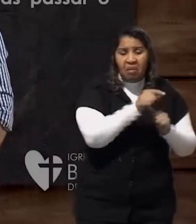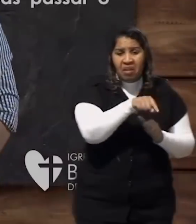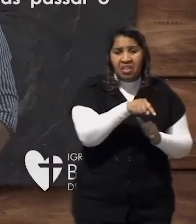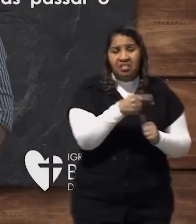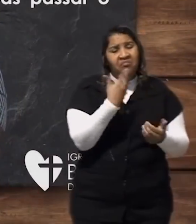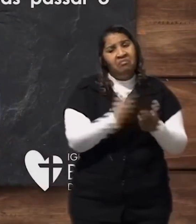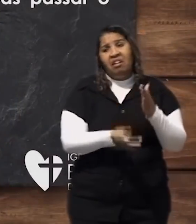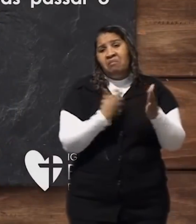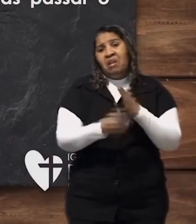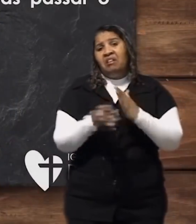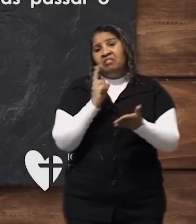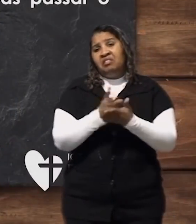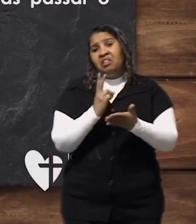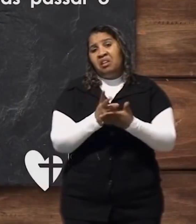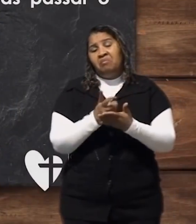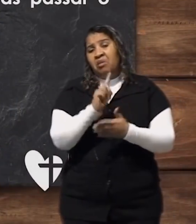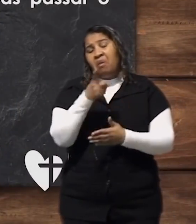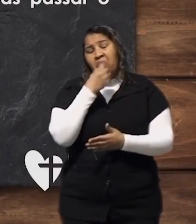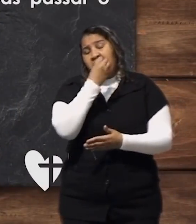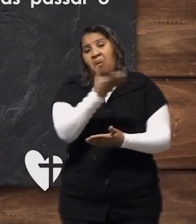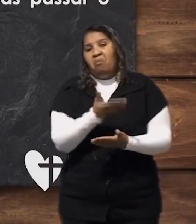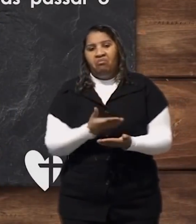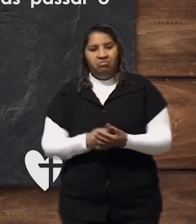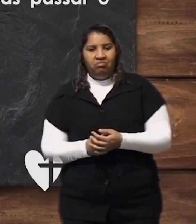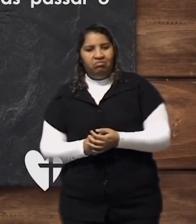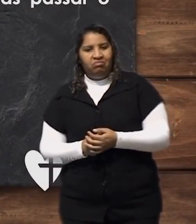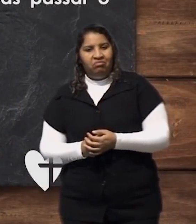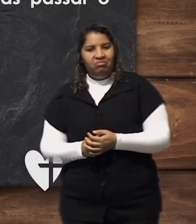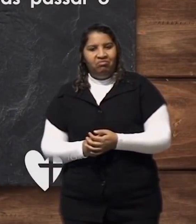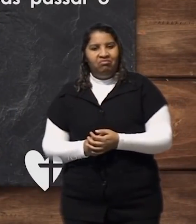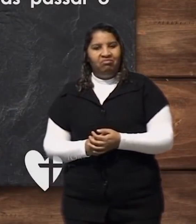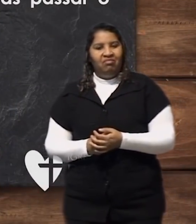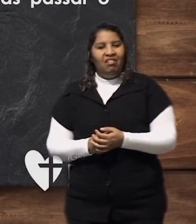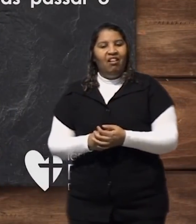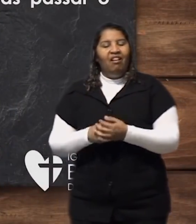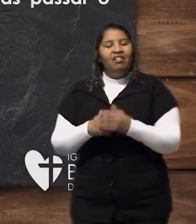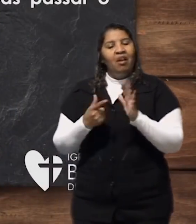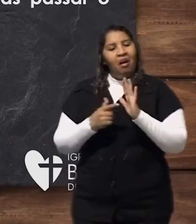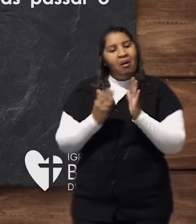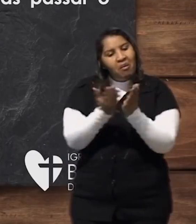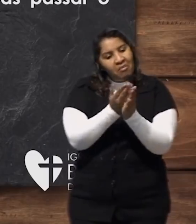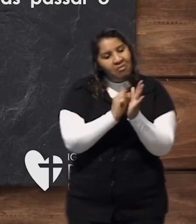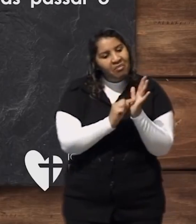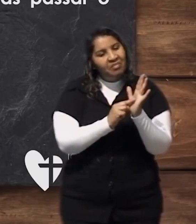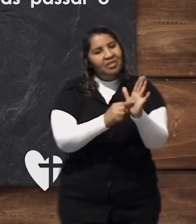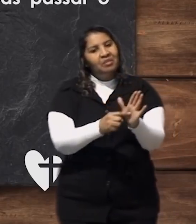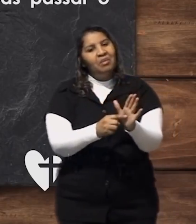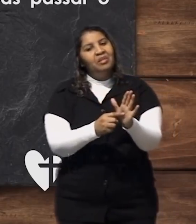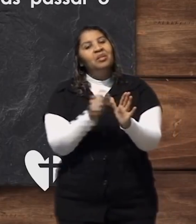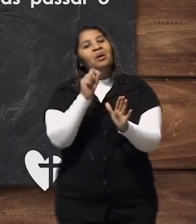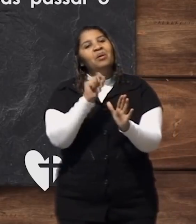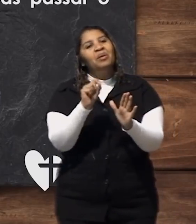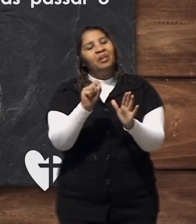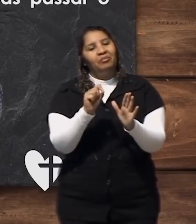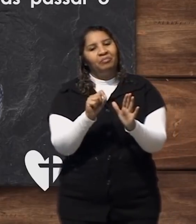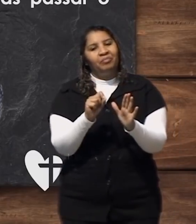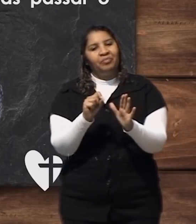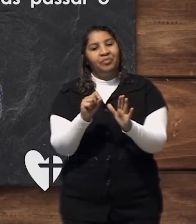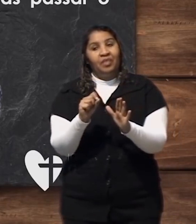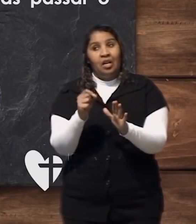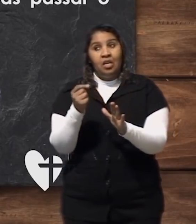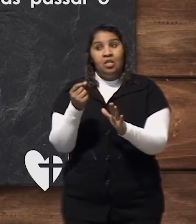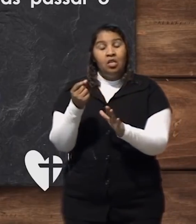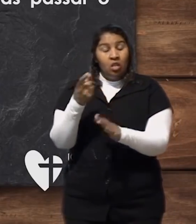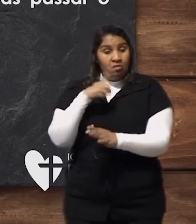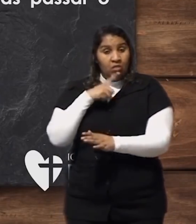inúmeros 2332 verso 5 diz assim se achamos graça aos teus olhos têm xtense Esta